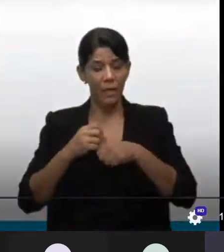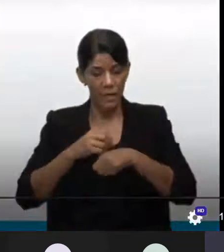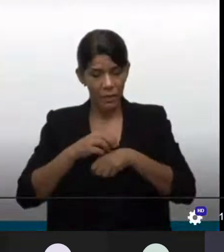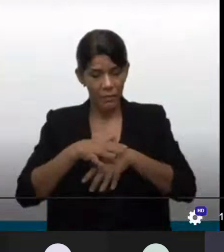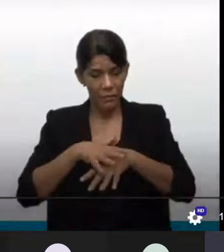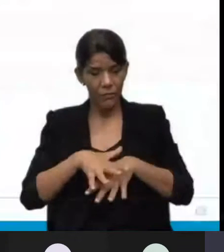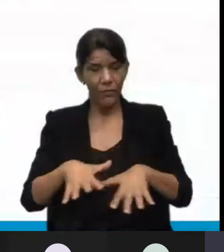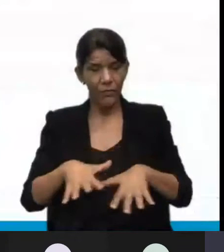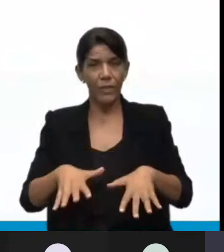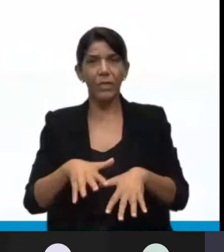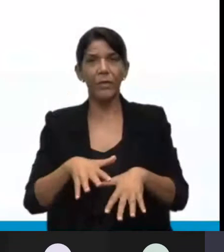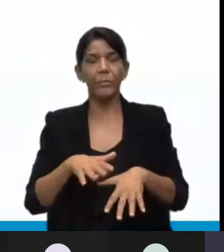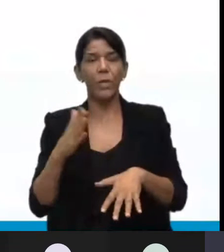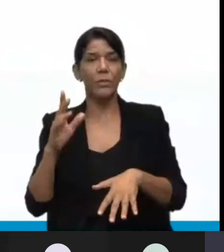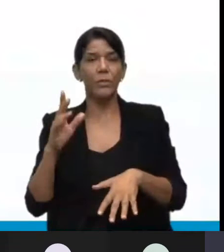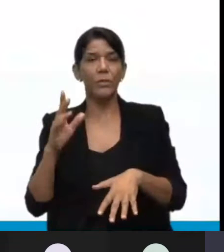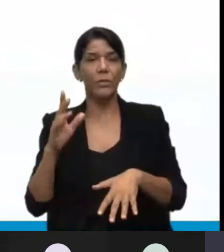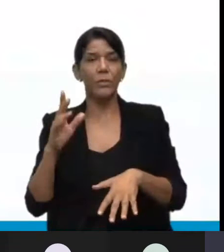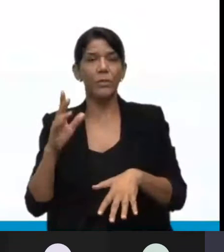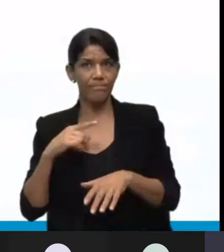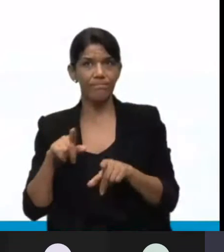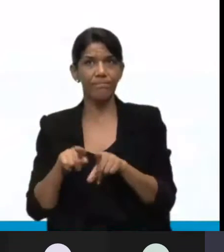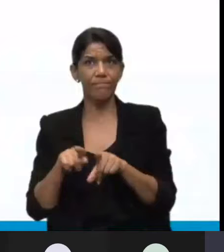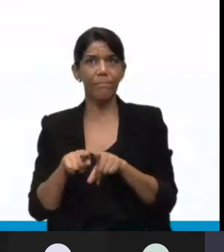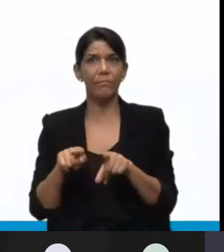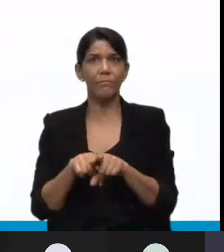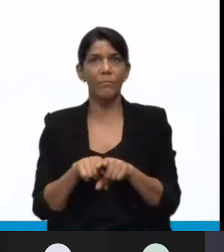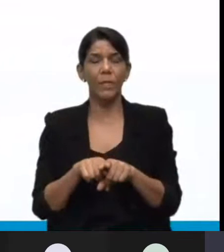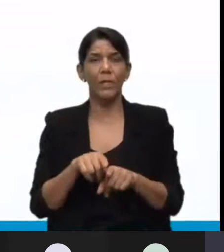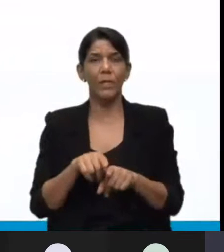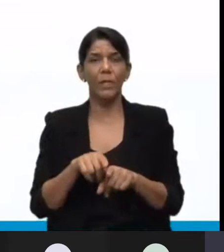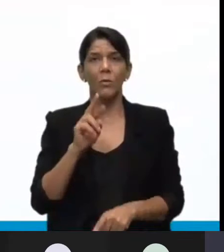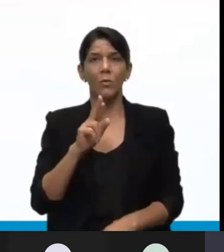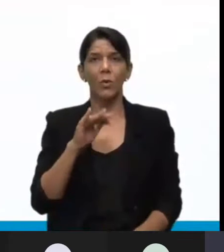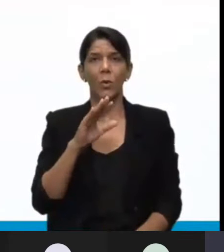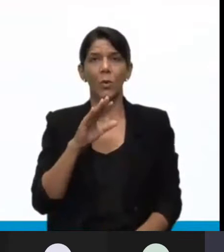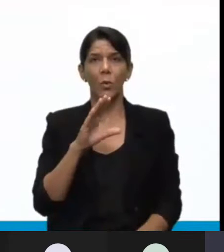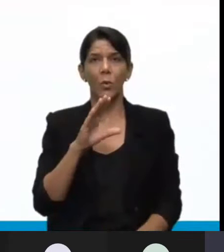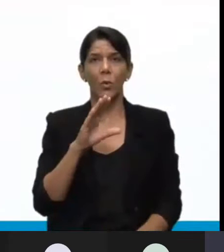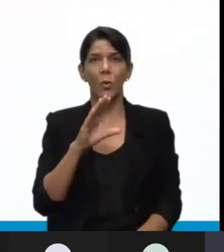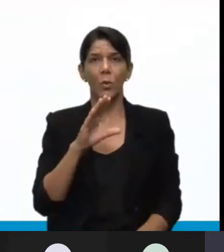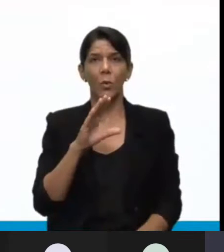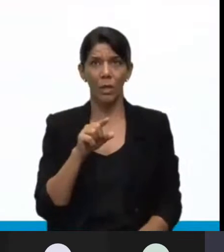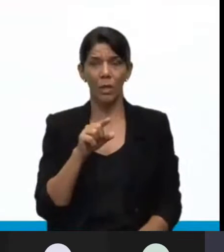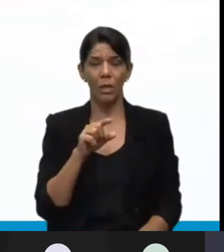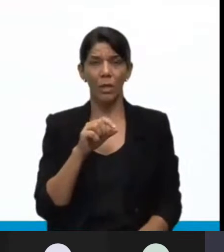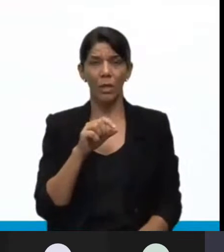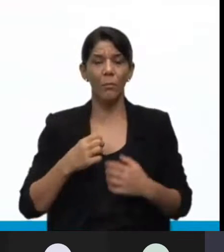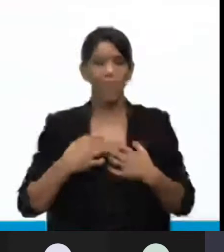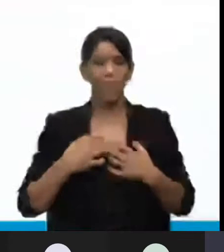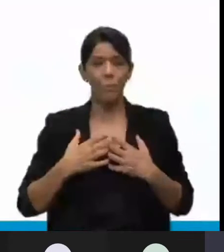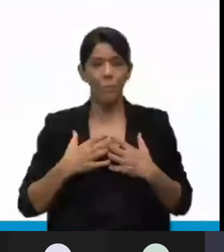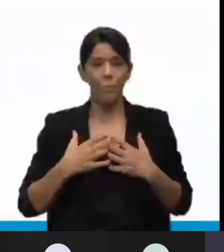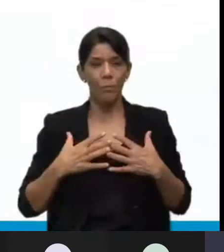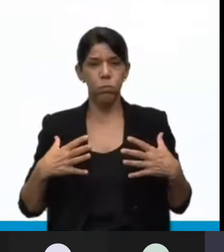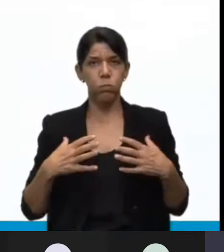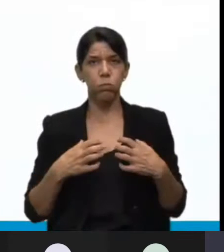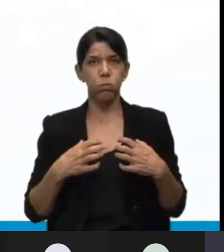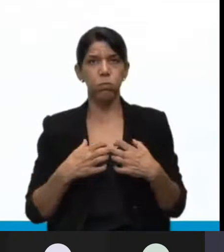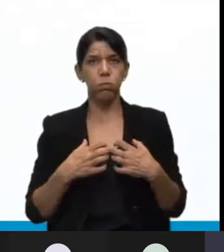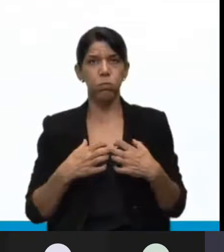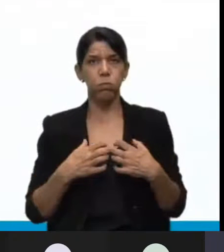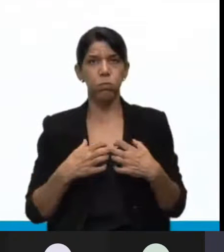venoso, para o átrio direito. Nós temos aqui, ó, o tronco, essa região aqui é o tronco pulmonar, ele se